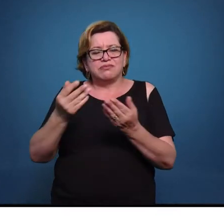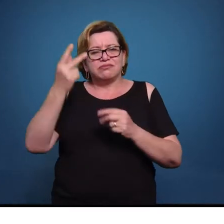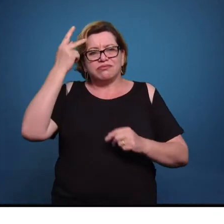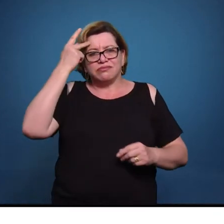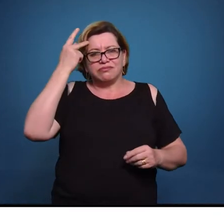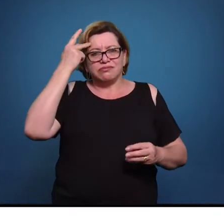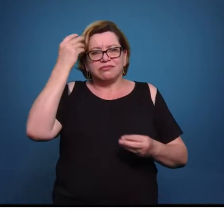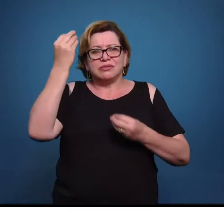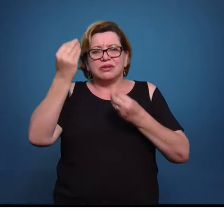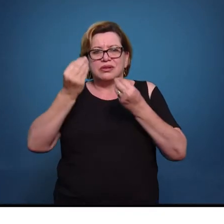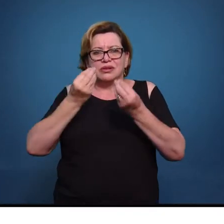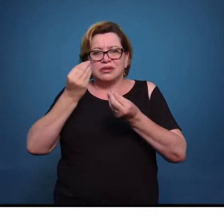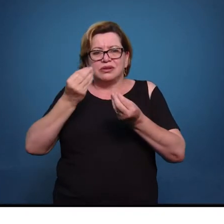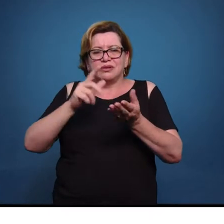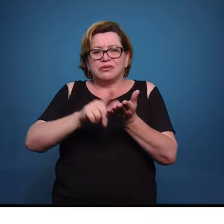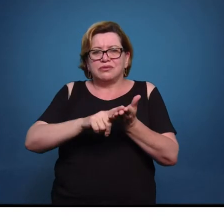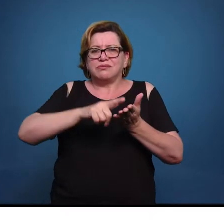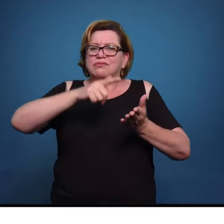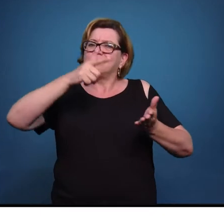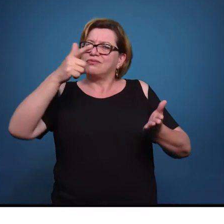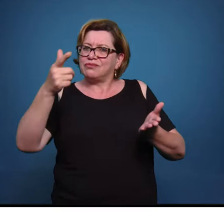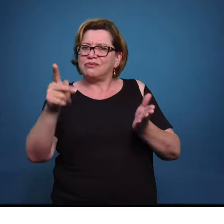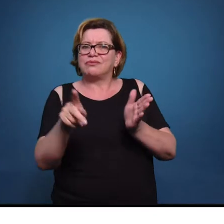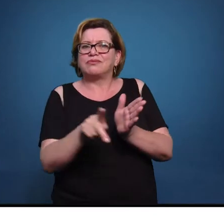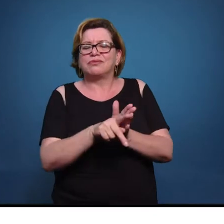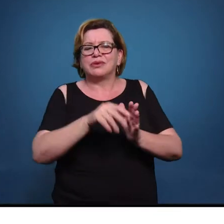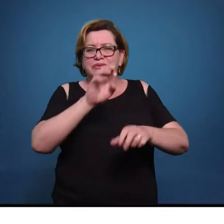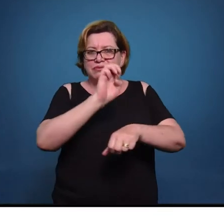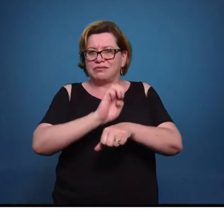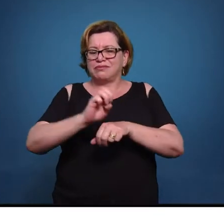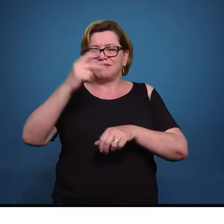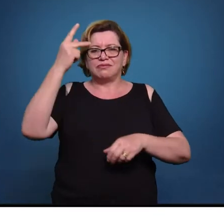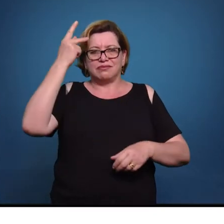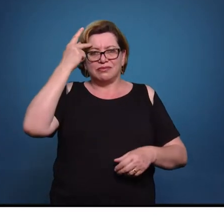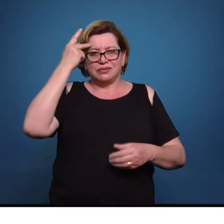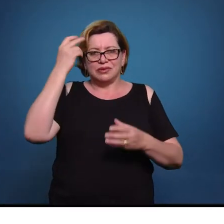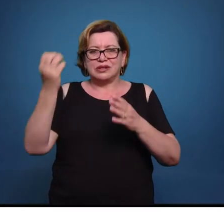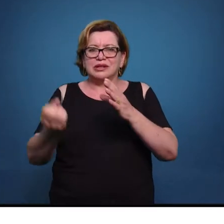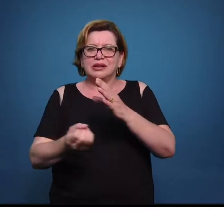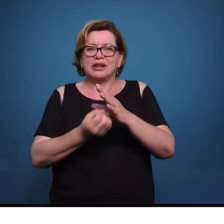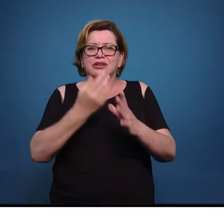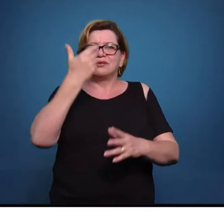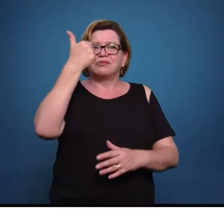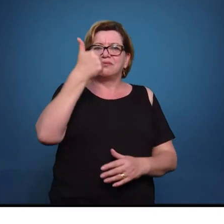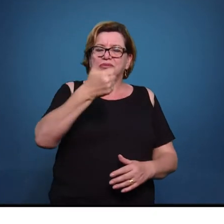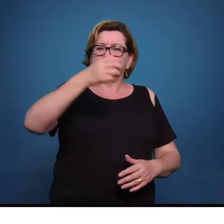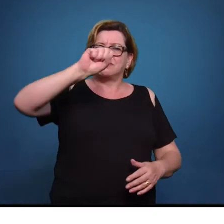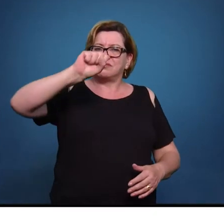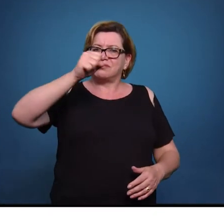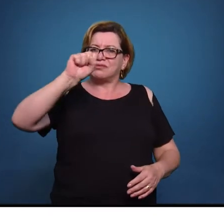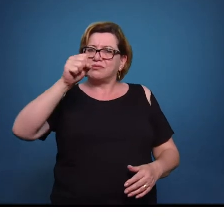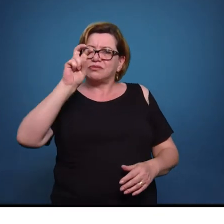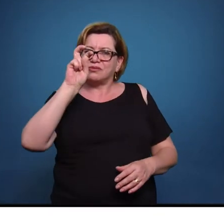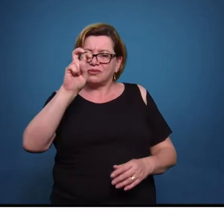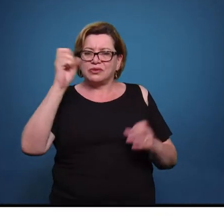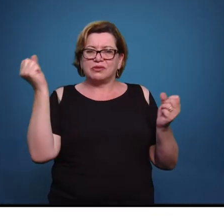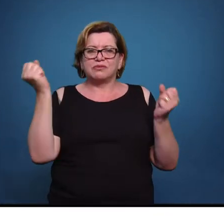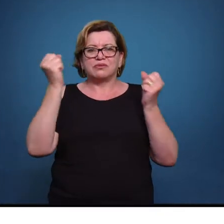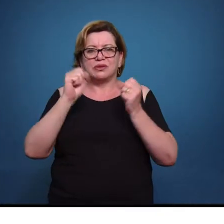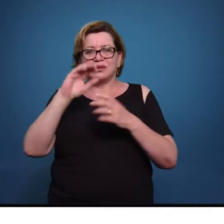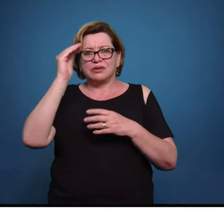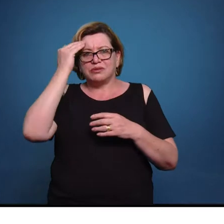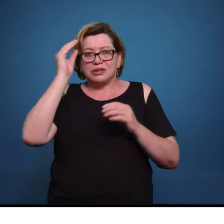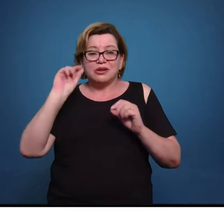outro nome, o jornal O Estado de São Paulo, criado em 1875, nós podemos compreender, por exemplo, todos aqueles